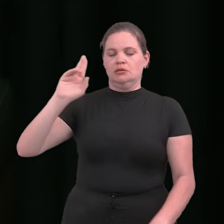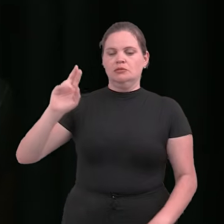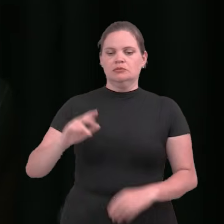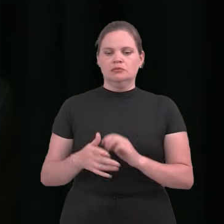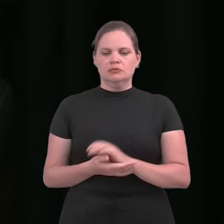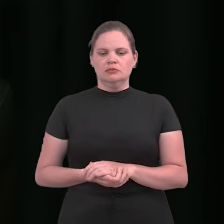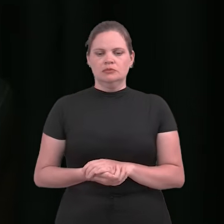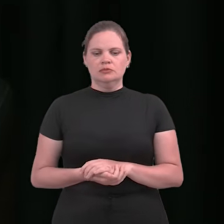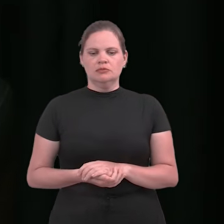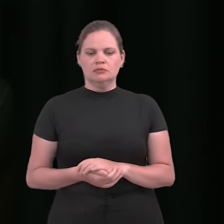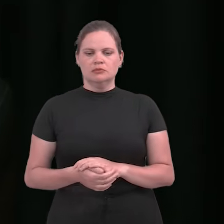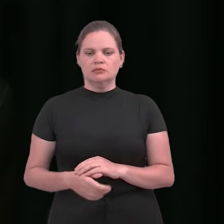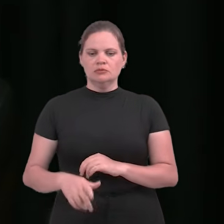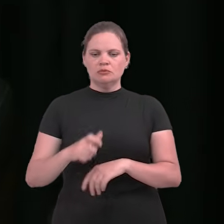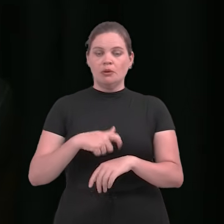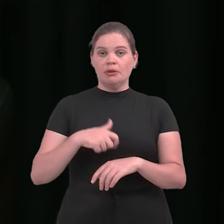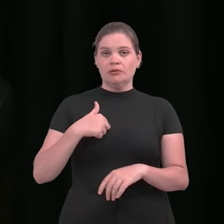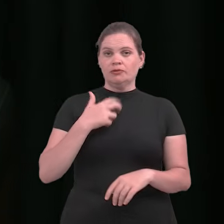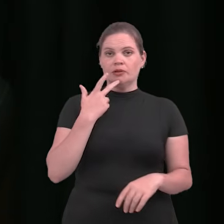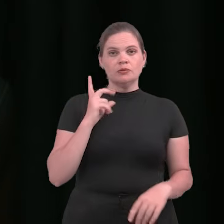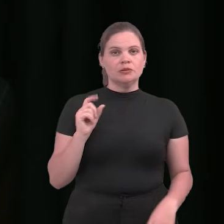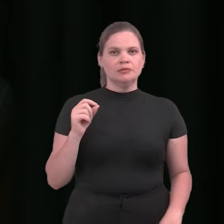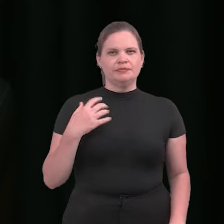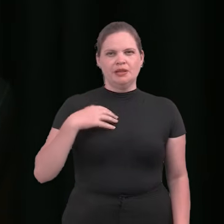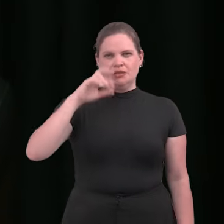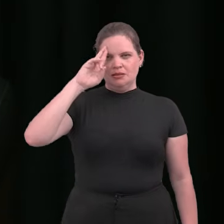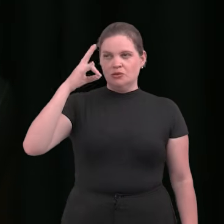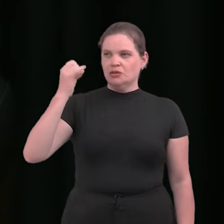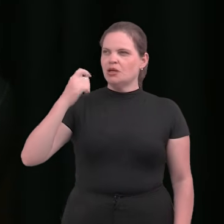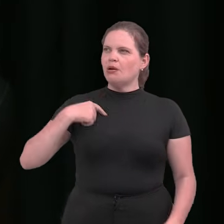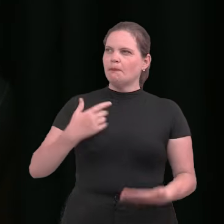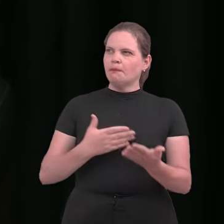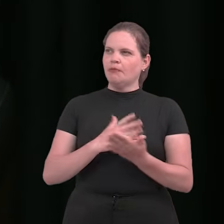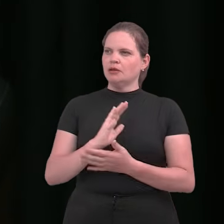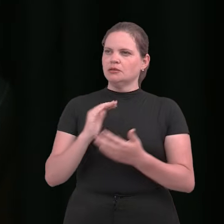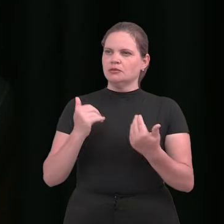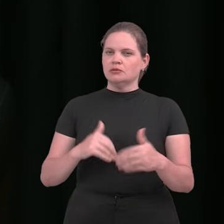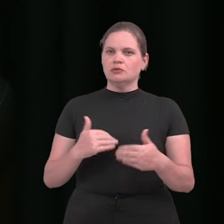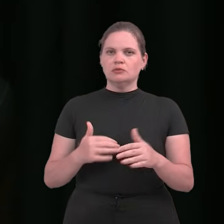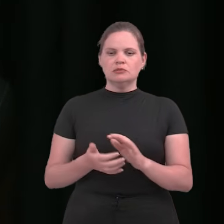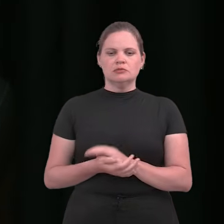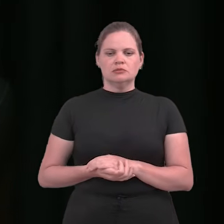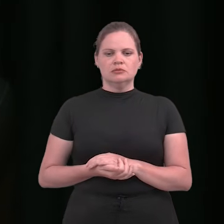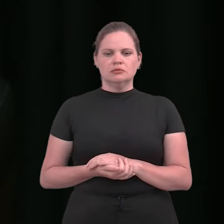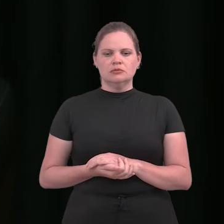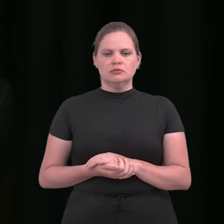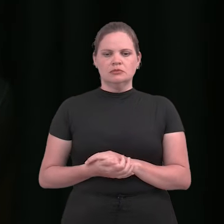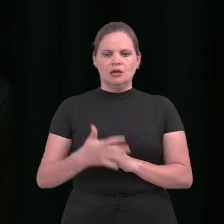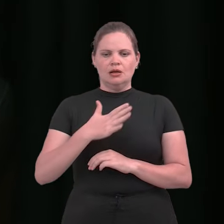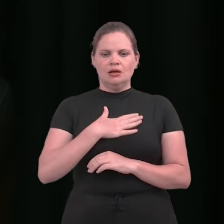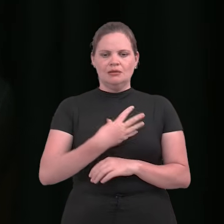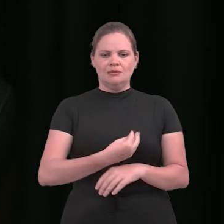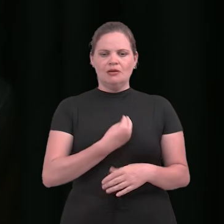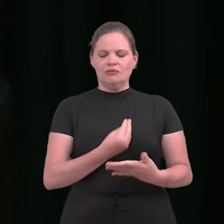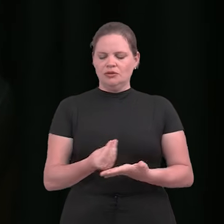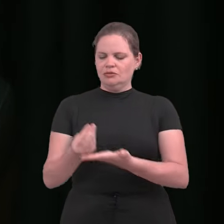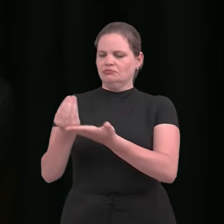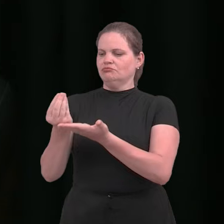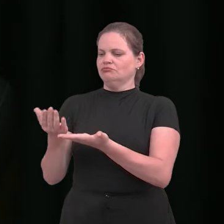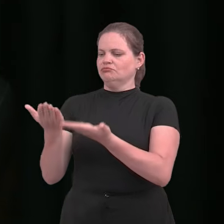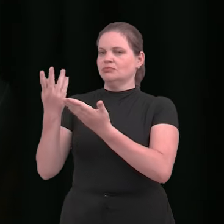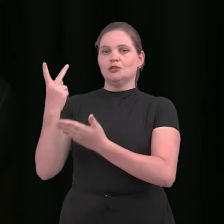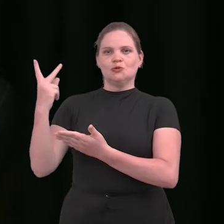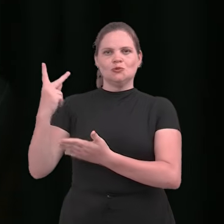e naquele momento eu falei, Senhor, se eu passar nesse concurso, a minha vida é tua. Oh, glória a